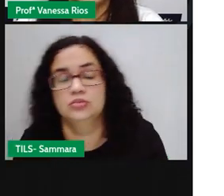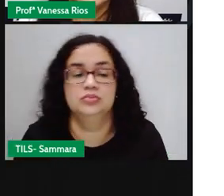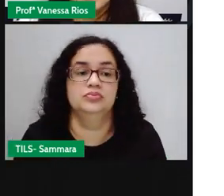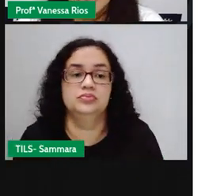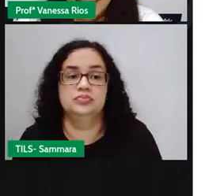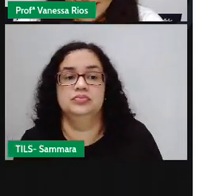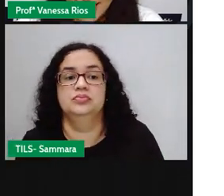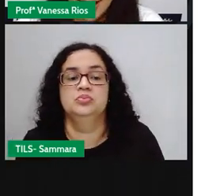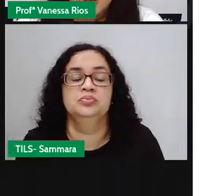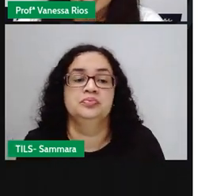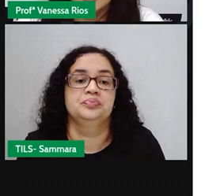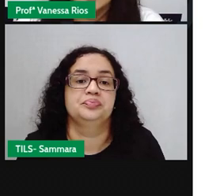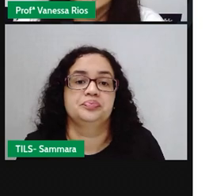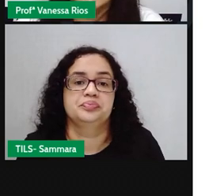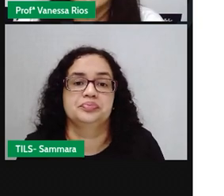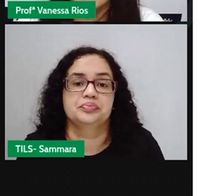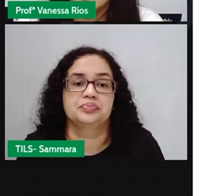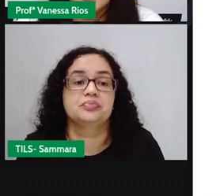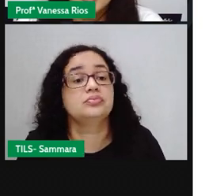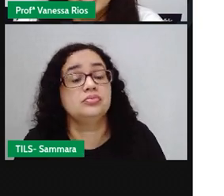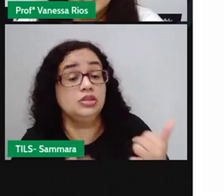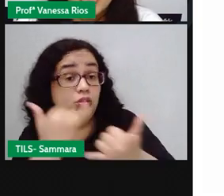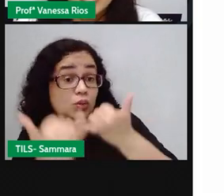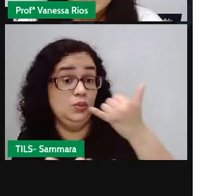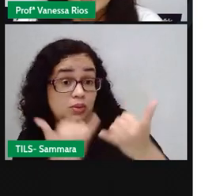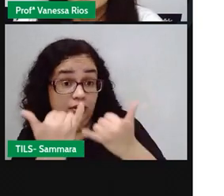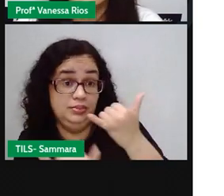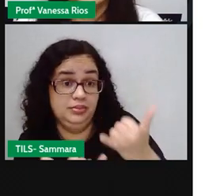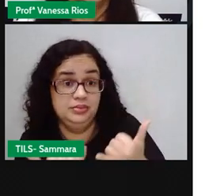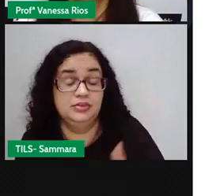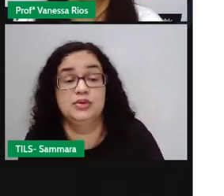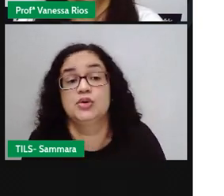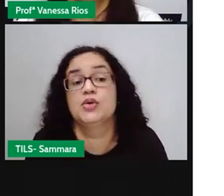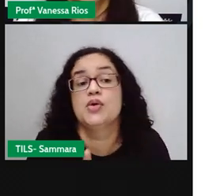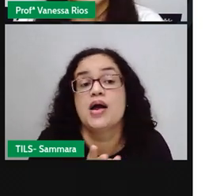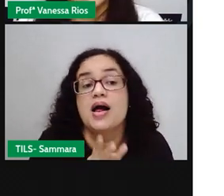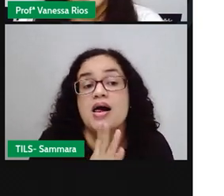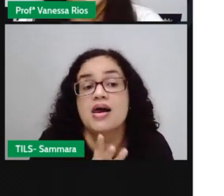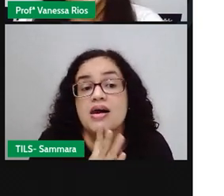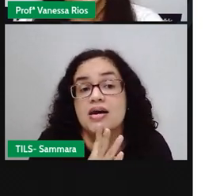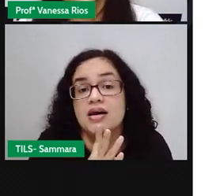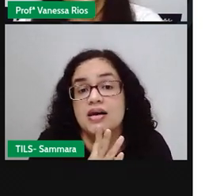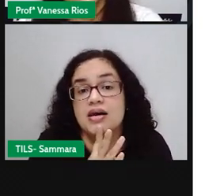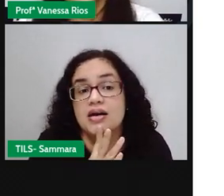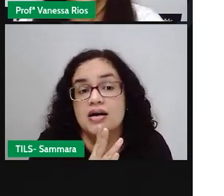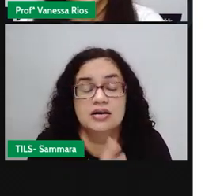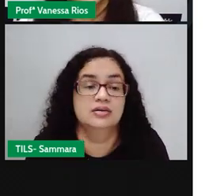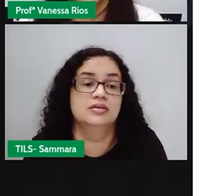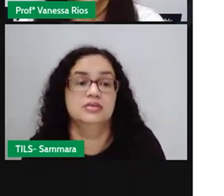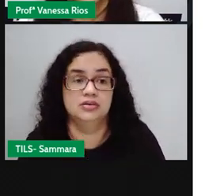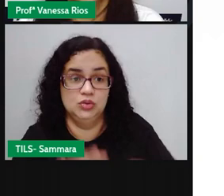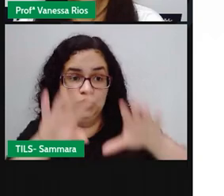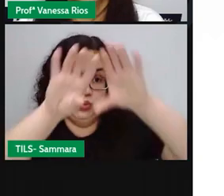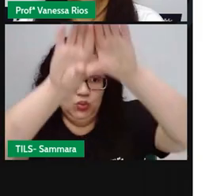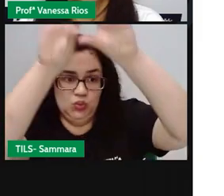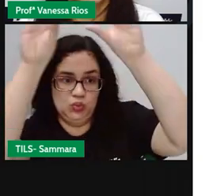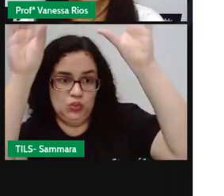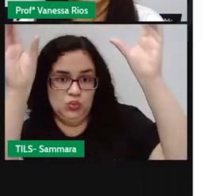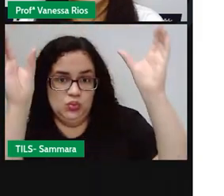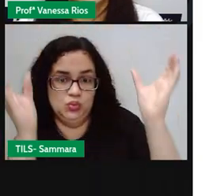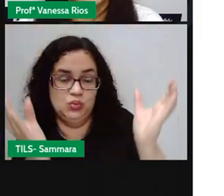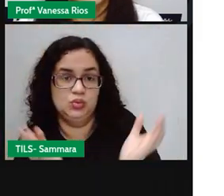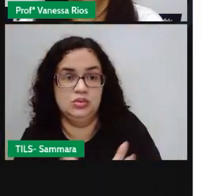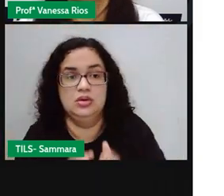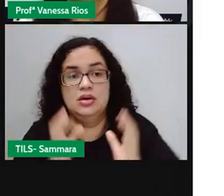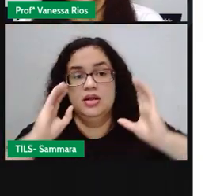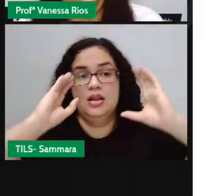espacial, esfera. E qual é o brinquedo aí muito, muito popular? Que a esfera aí, ó, tem o formato